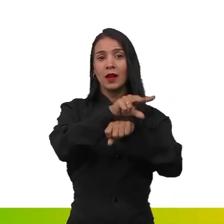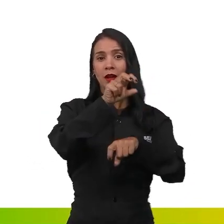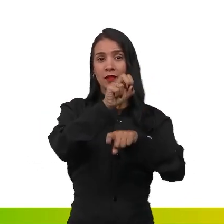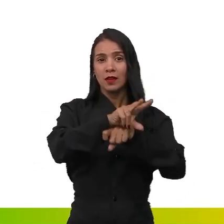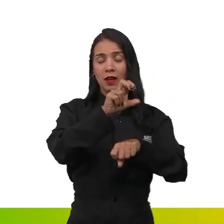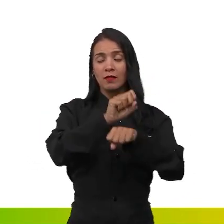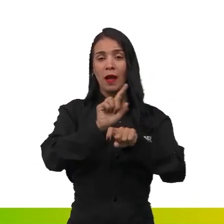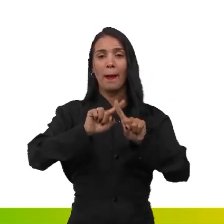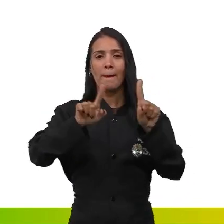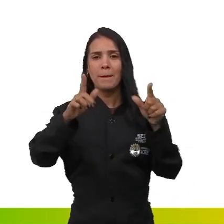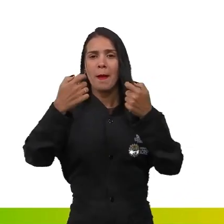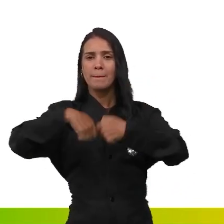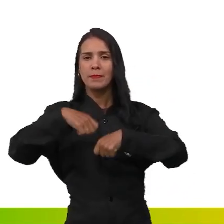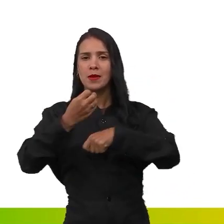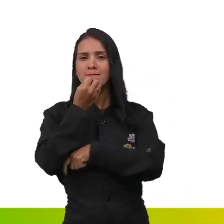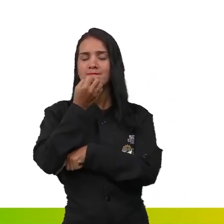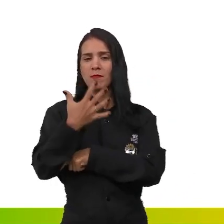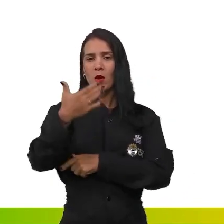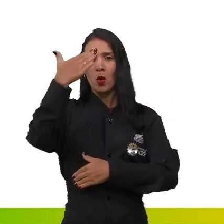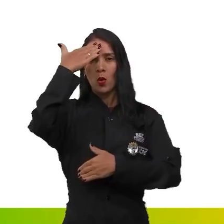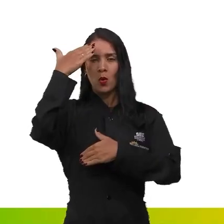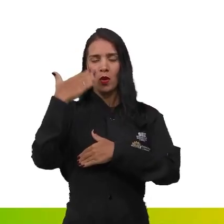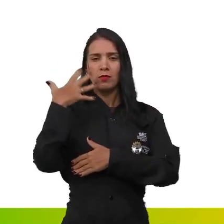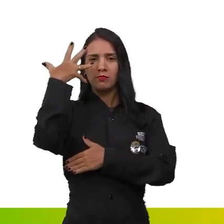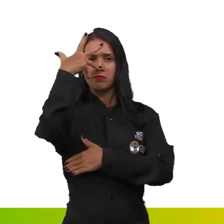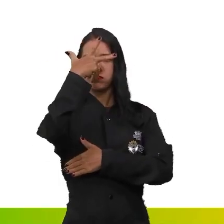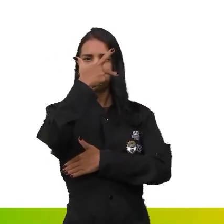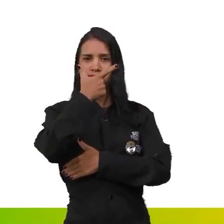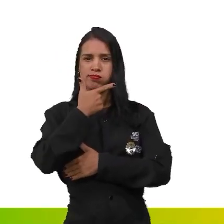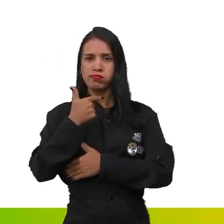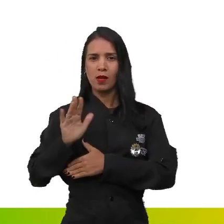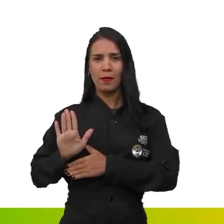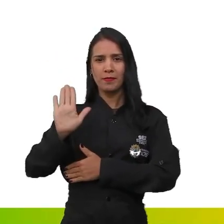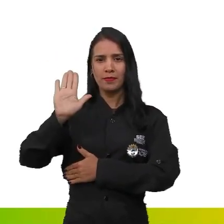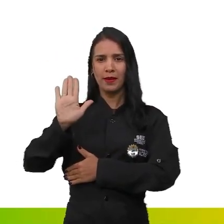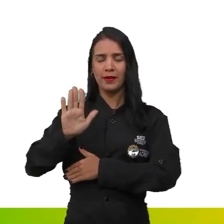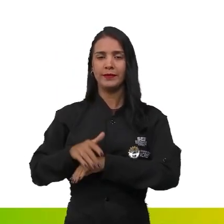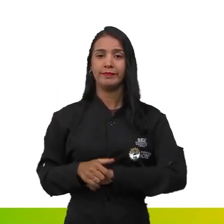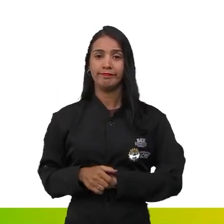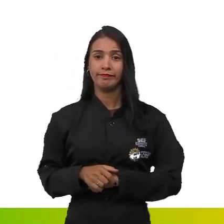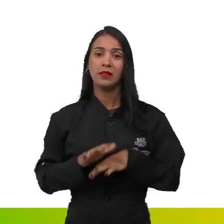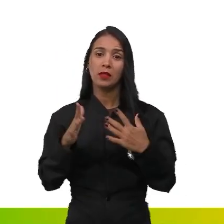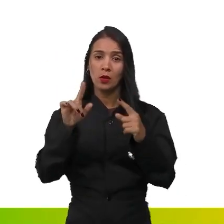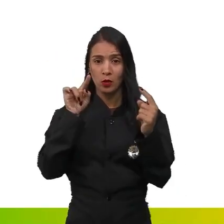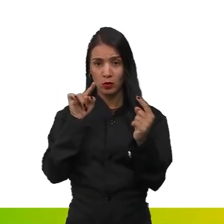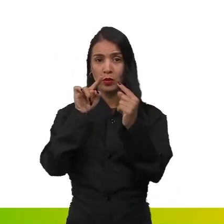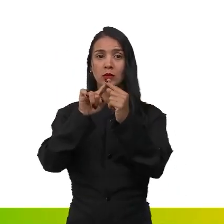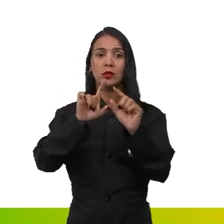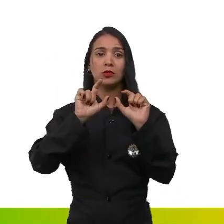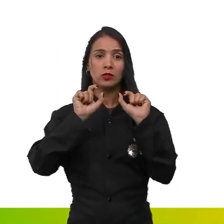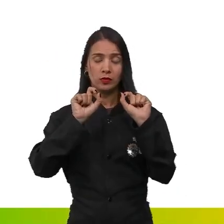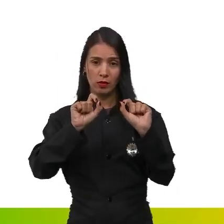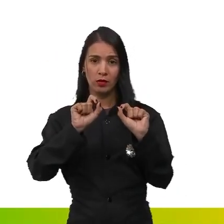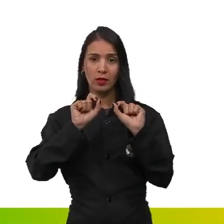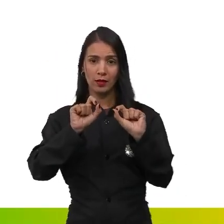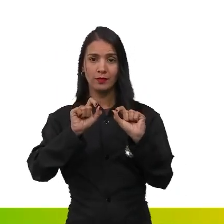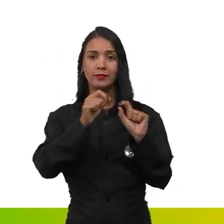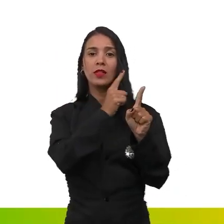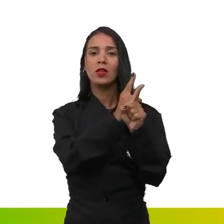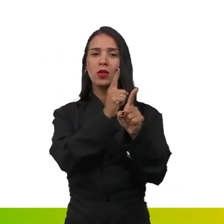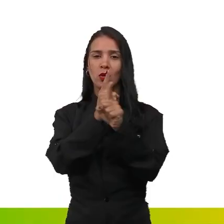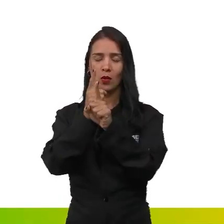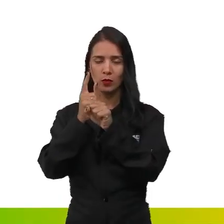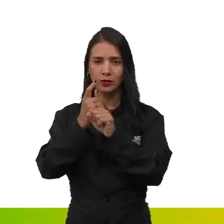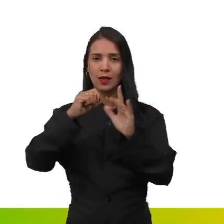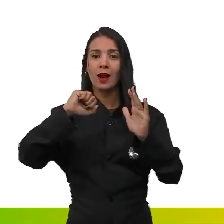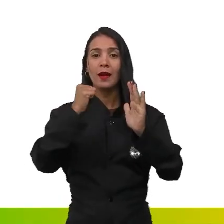boa aparência dos candidatos. Então, qual é o meu objetivo? Inicial, encontrar aqui a